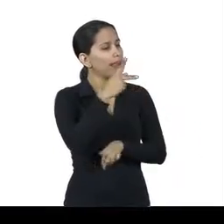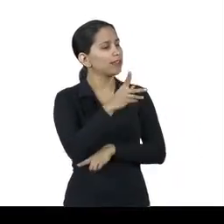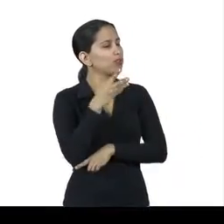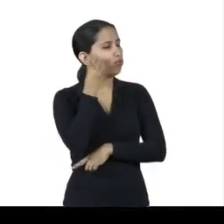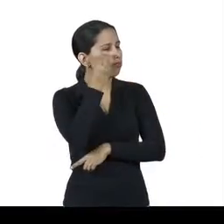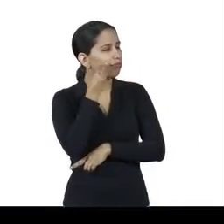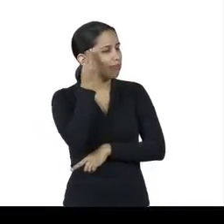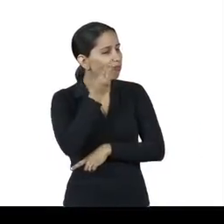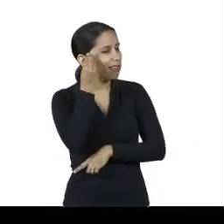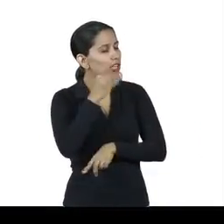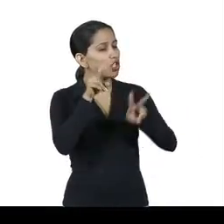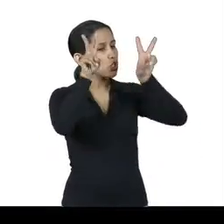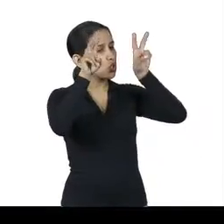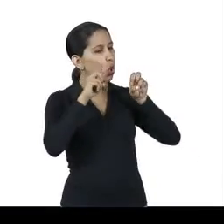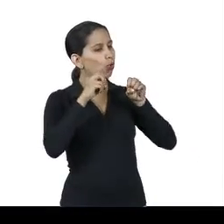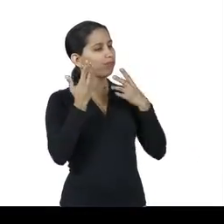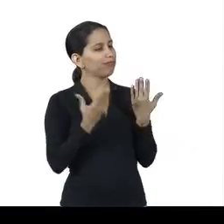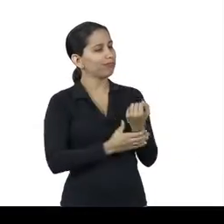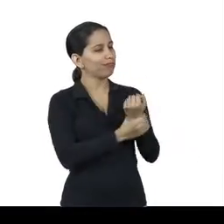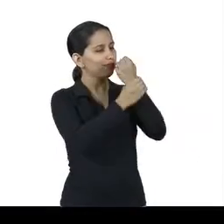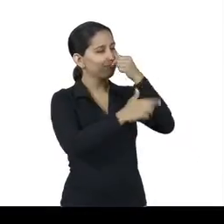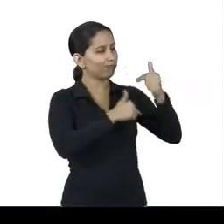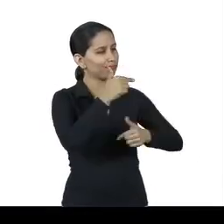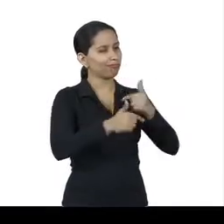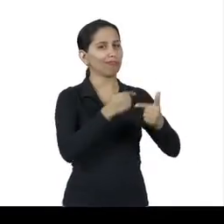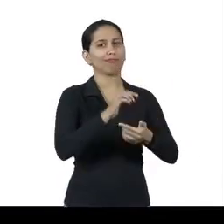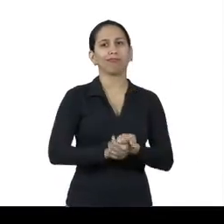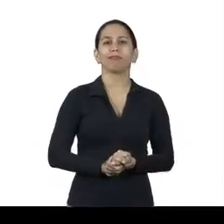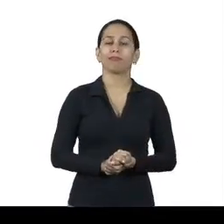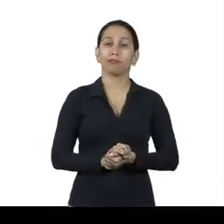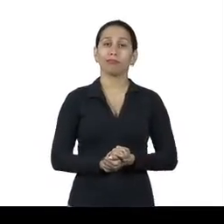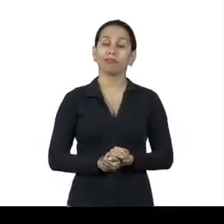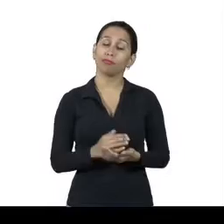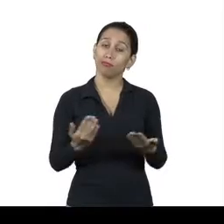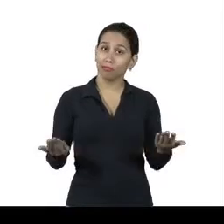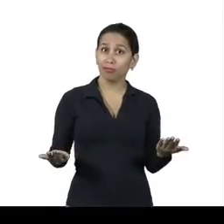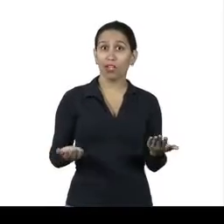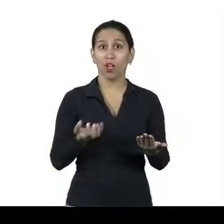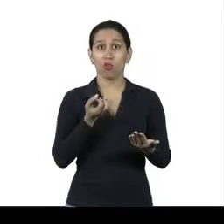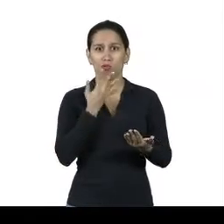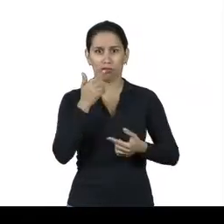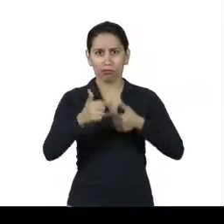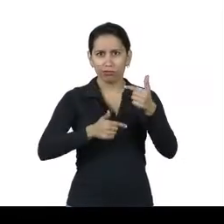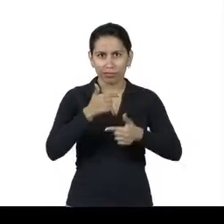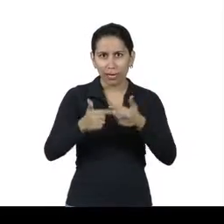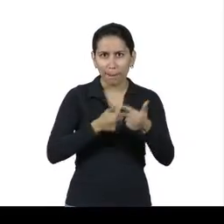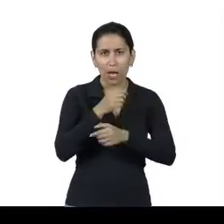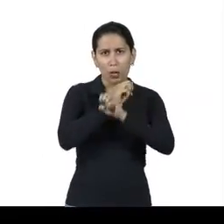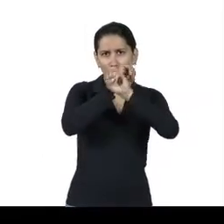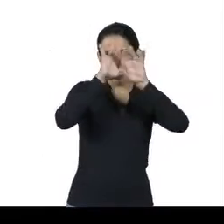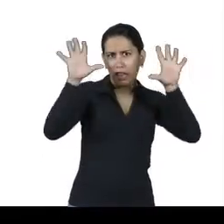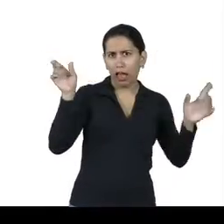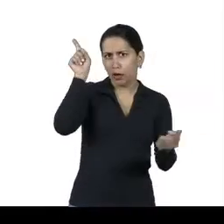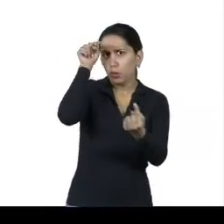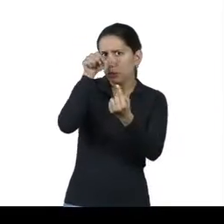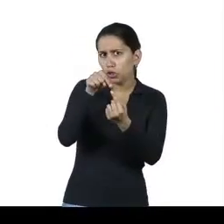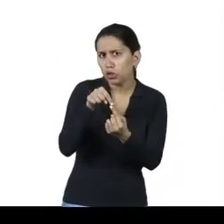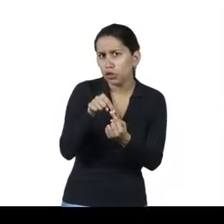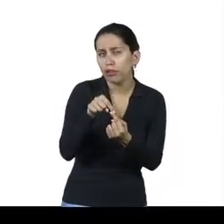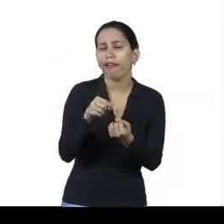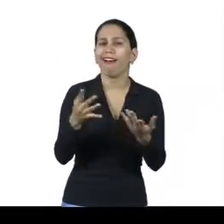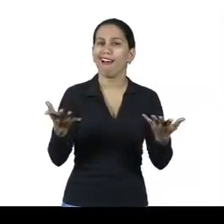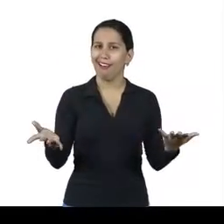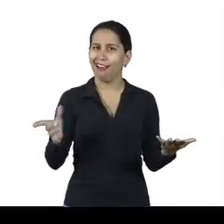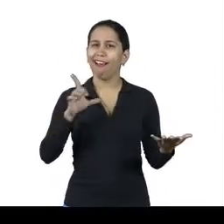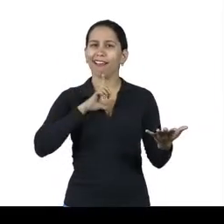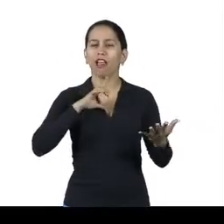à segurança do trabalho. Um bom procedimento, além de claro e objetivo, deve conter informações